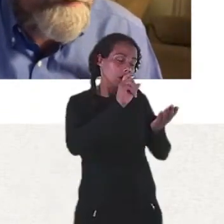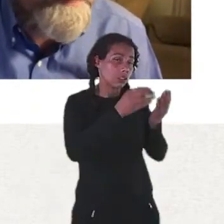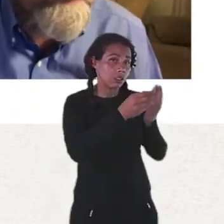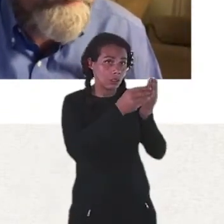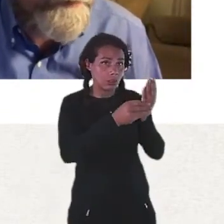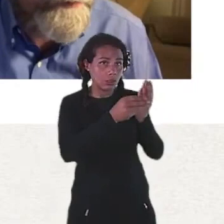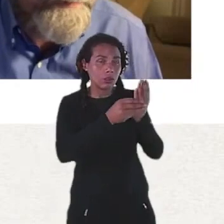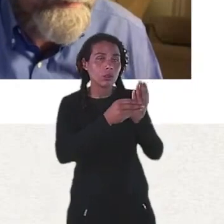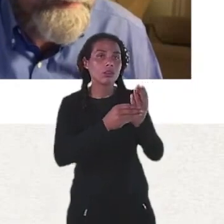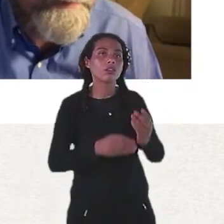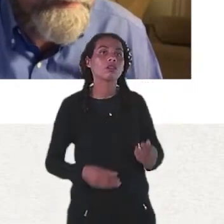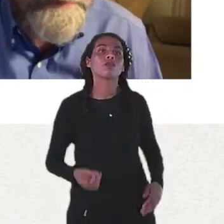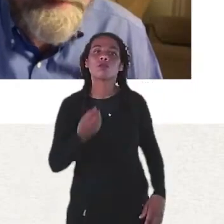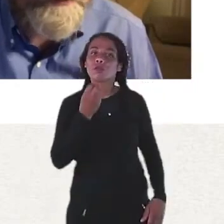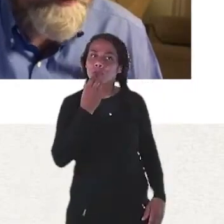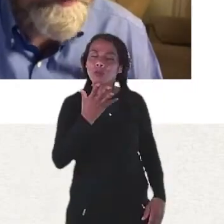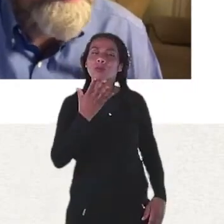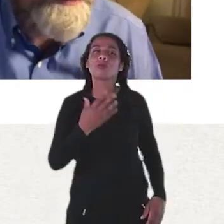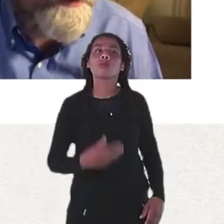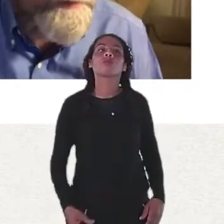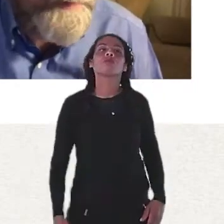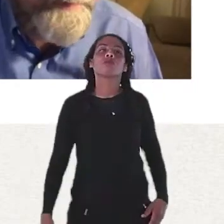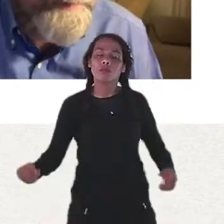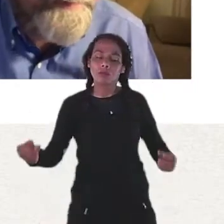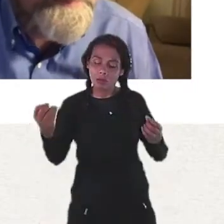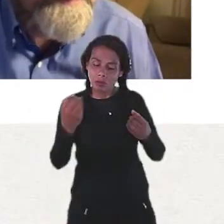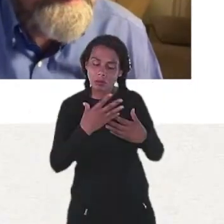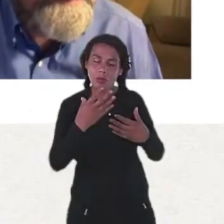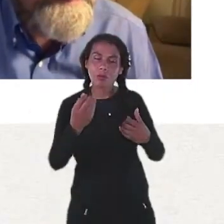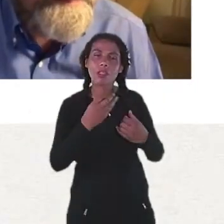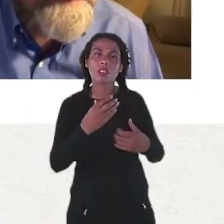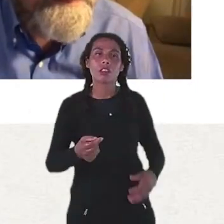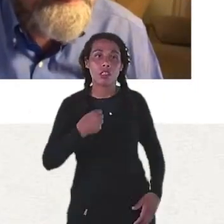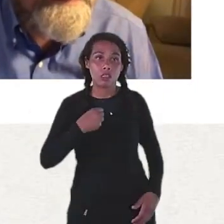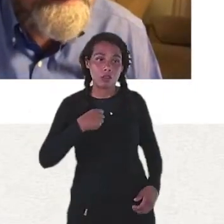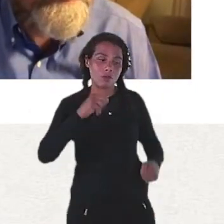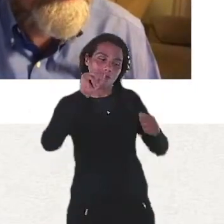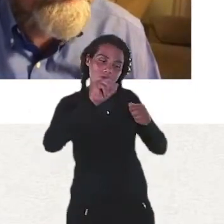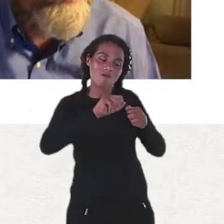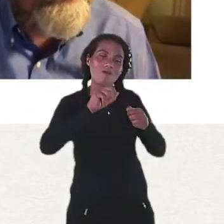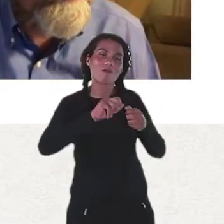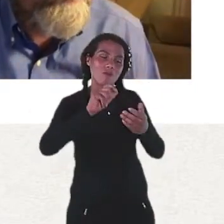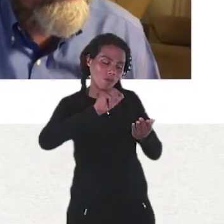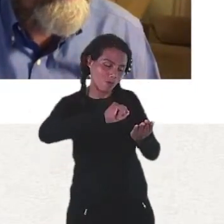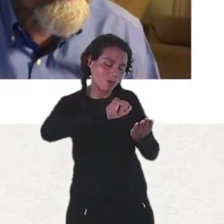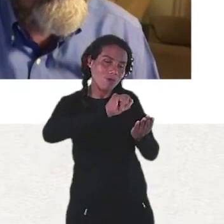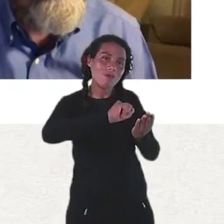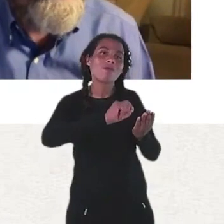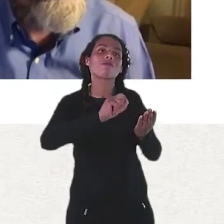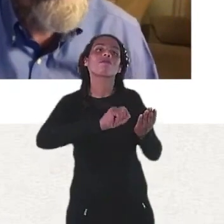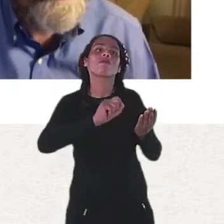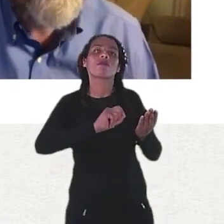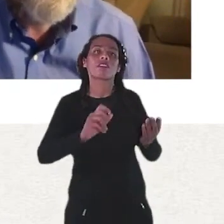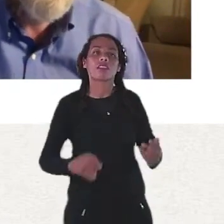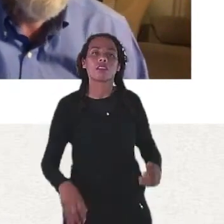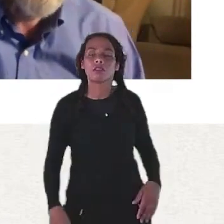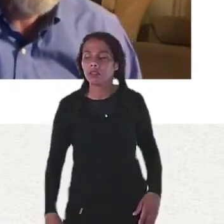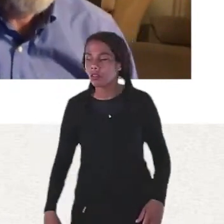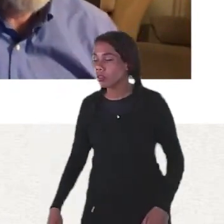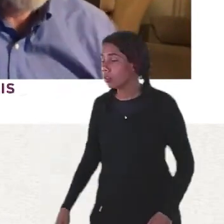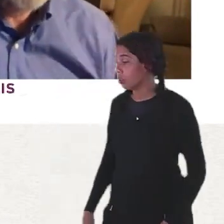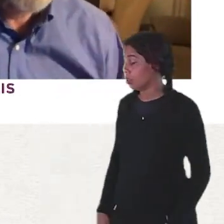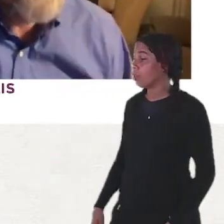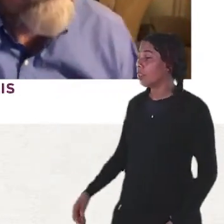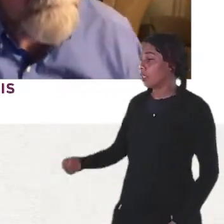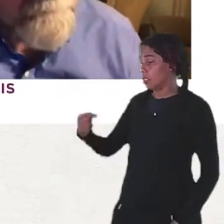livro em si, como você falou, é autocontido, né? Não senti isso, não. Agora, gostei da história da caixa